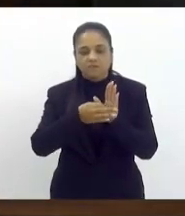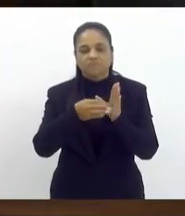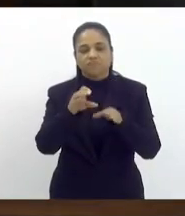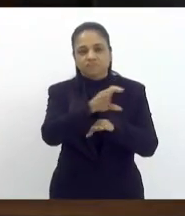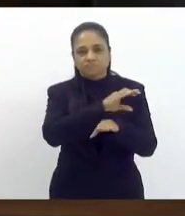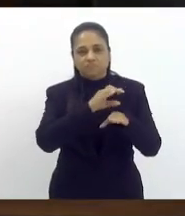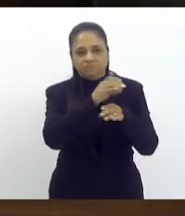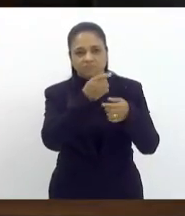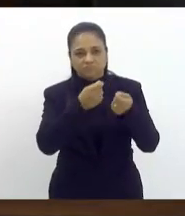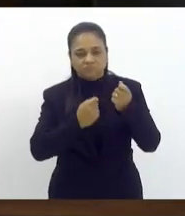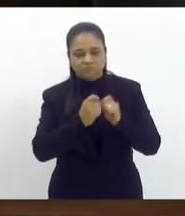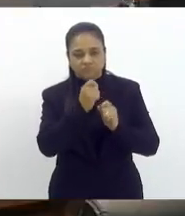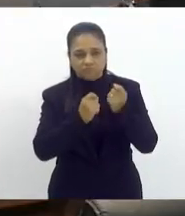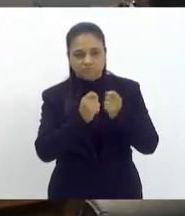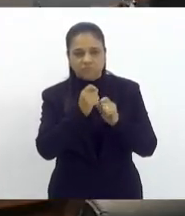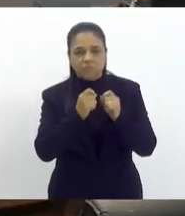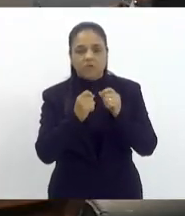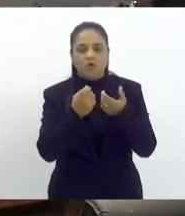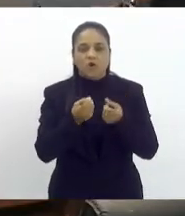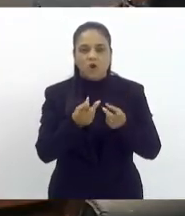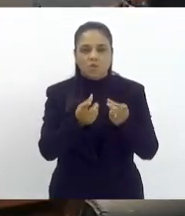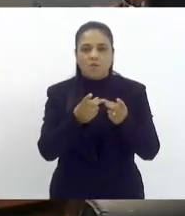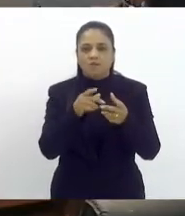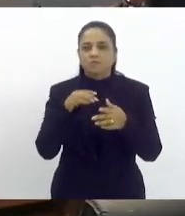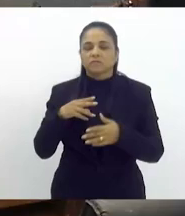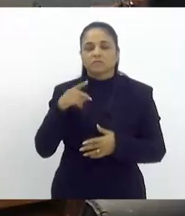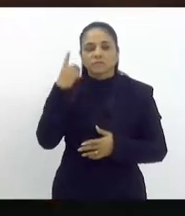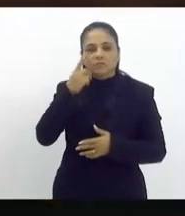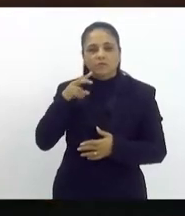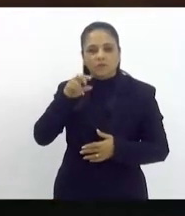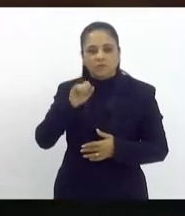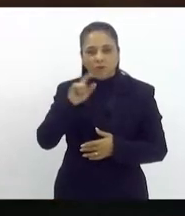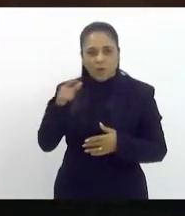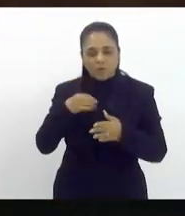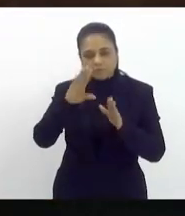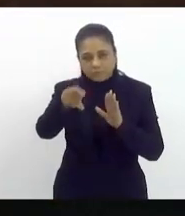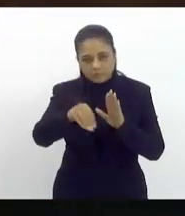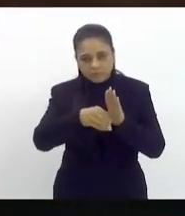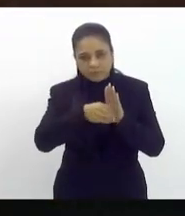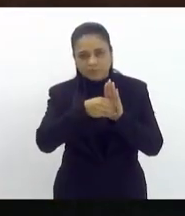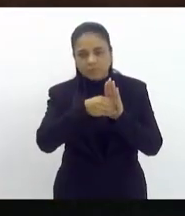Val Ceasa parecer favorável com emenda